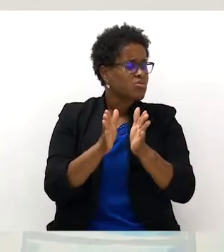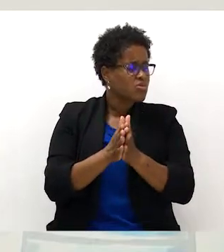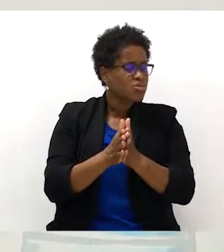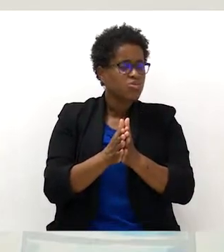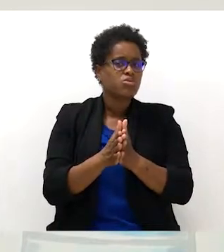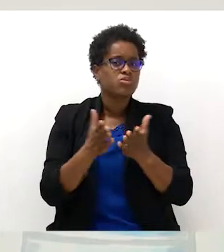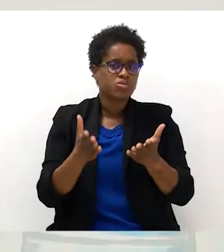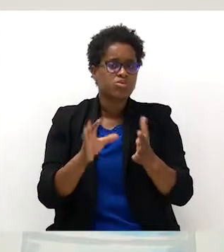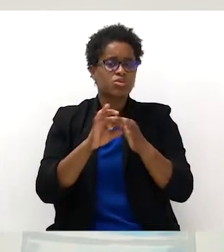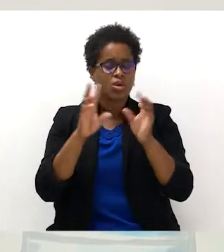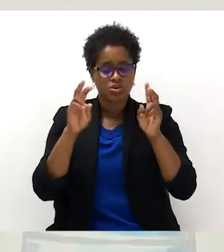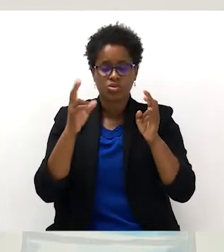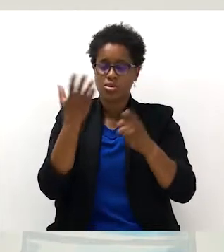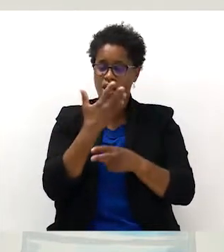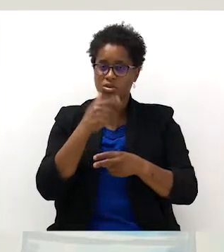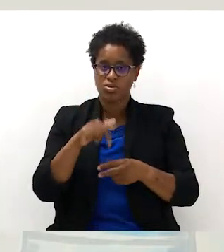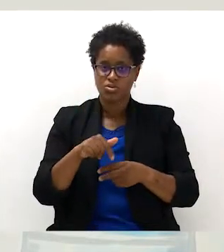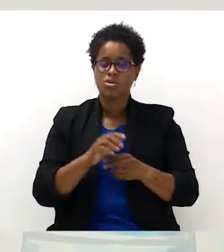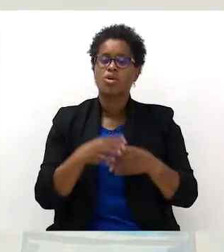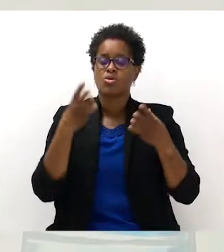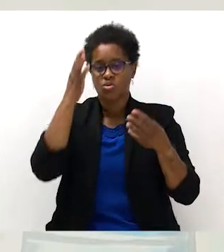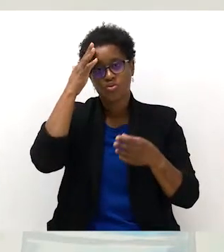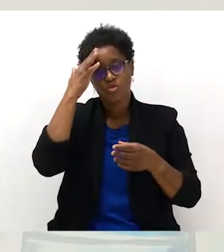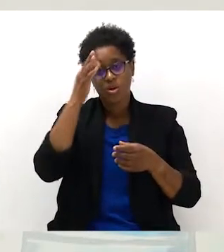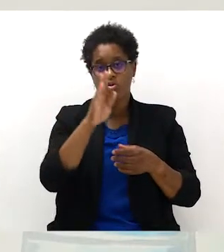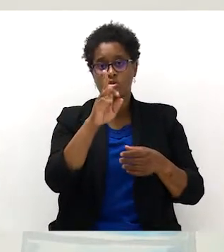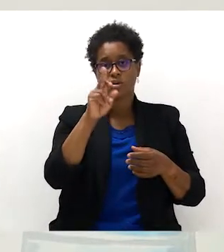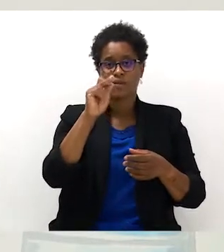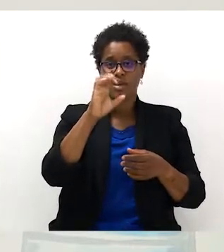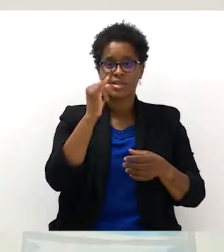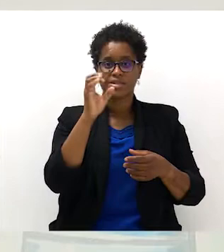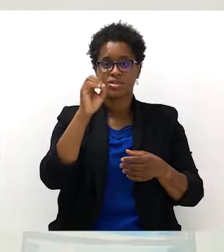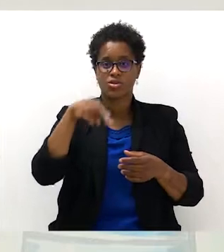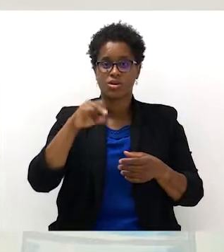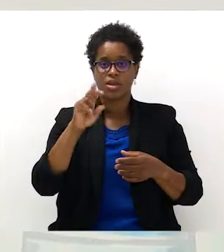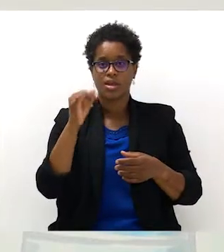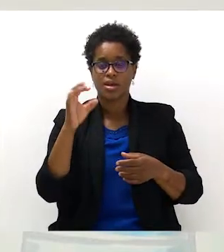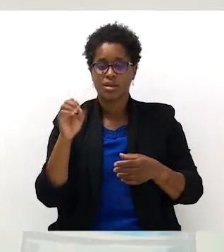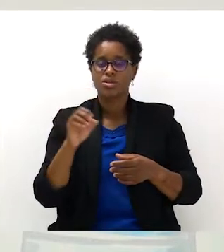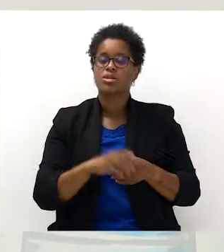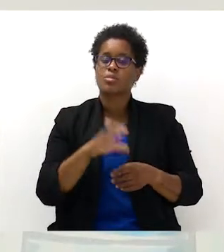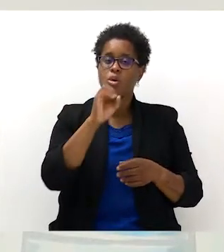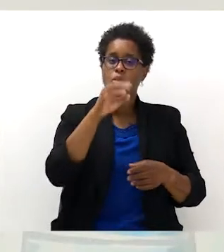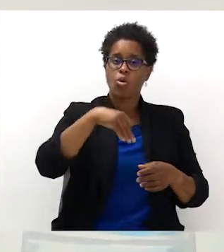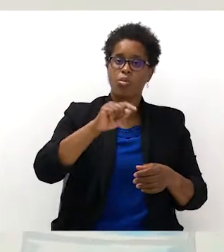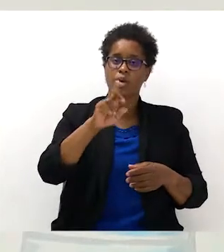o nosso assunto de aula de hoje, que são números fracionários e